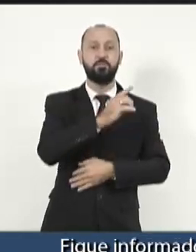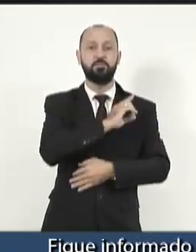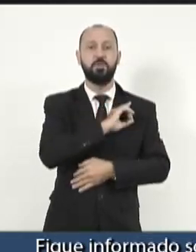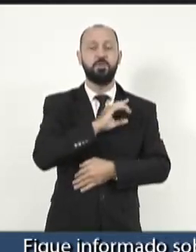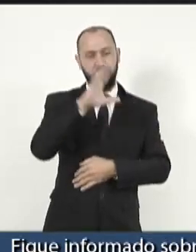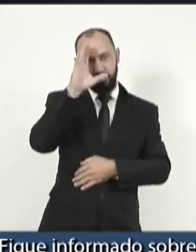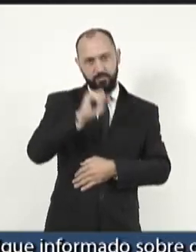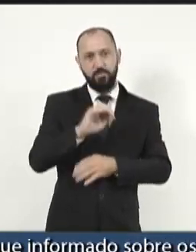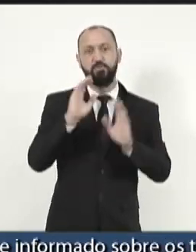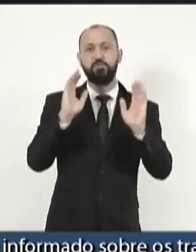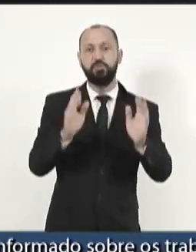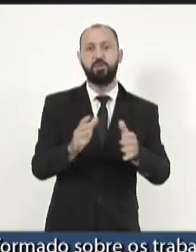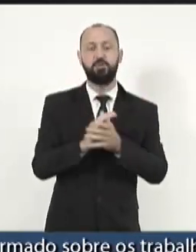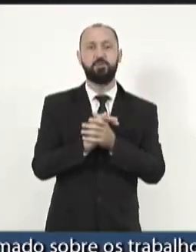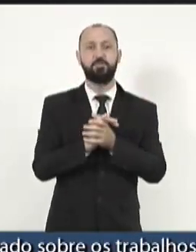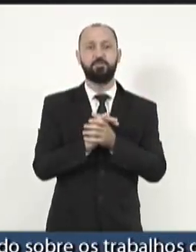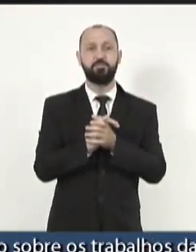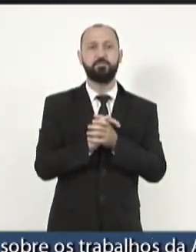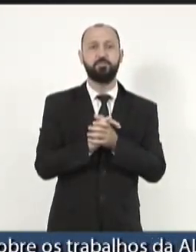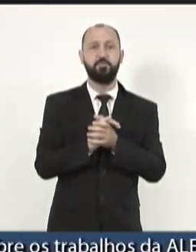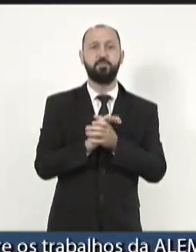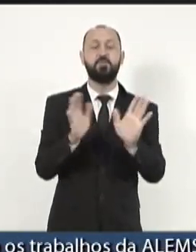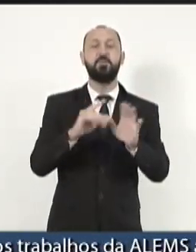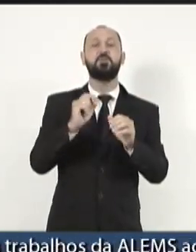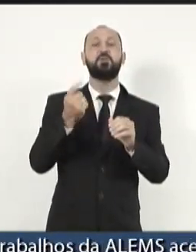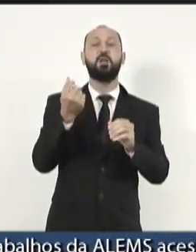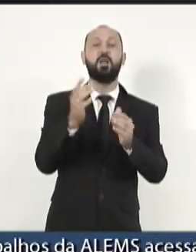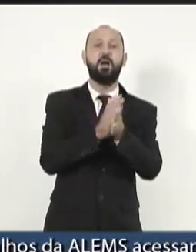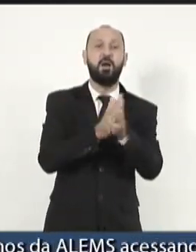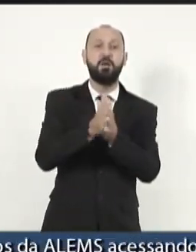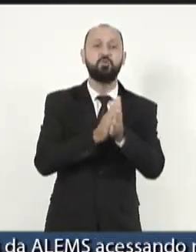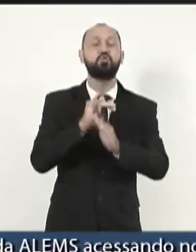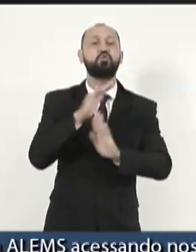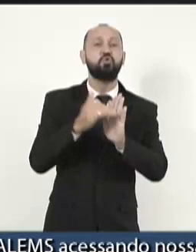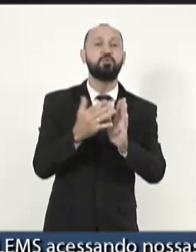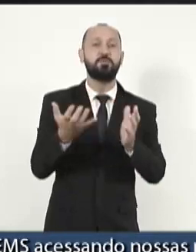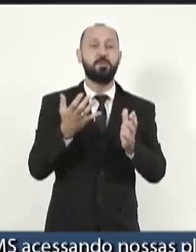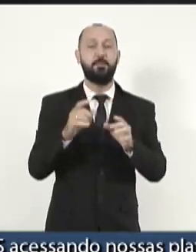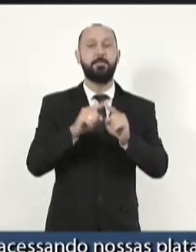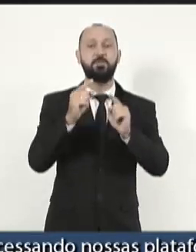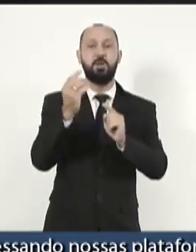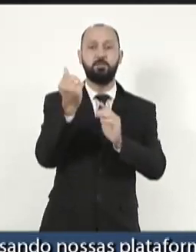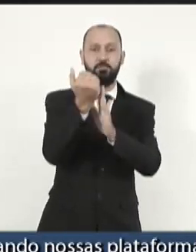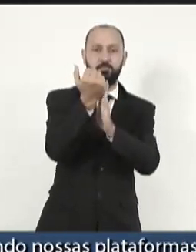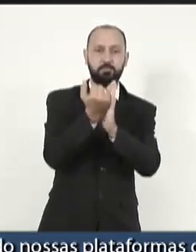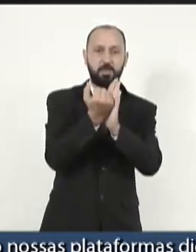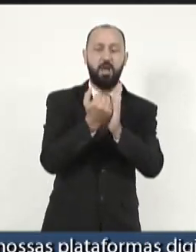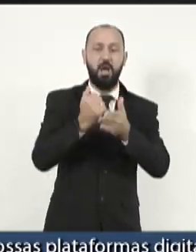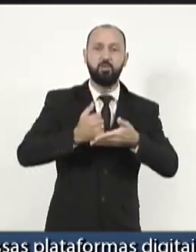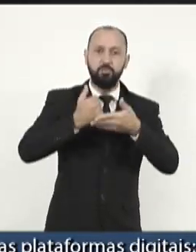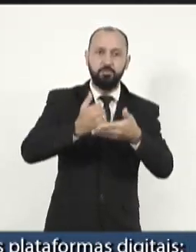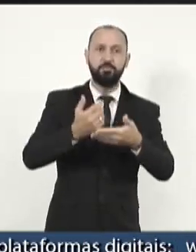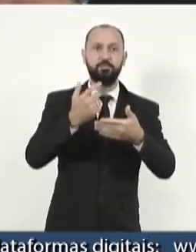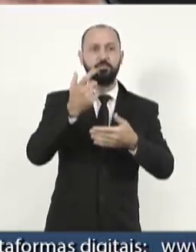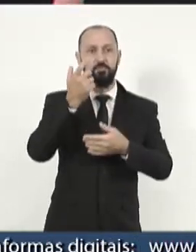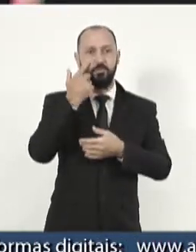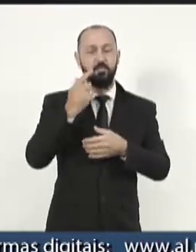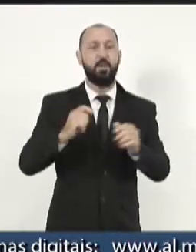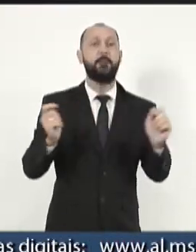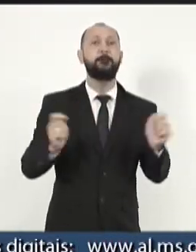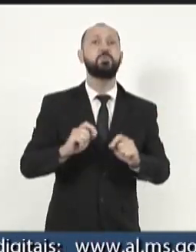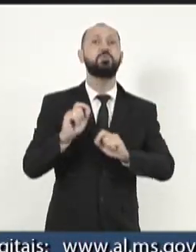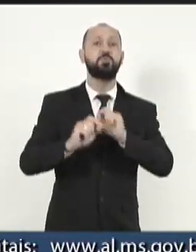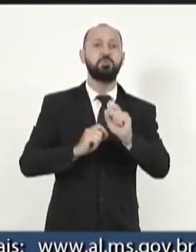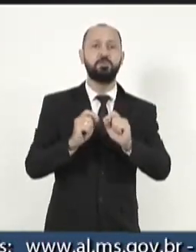que ele dará retorno e dará continuidade com relação a isso. E eu queria destacar a grandeza